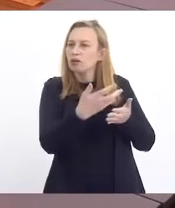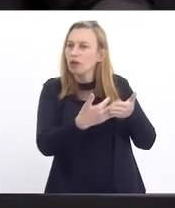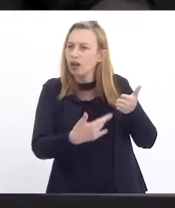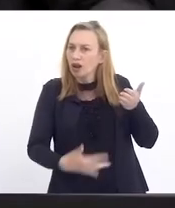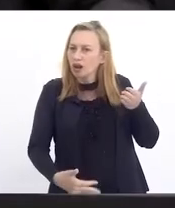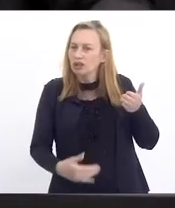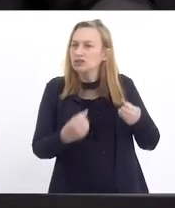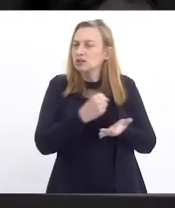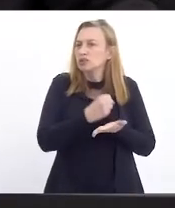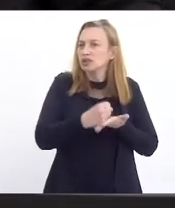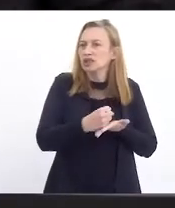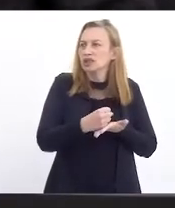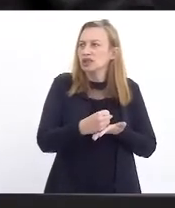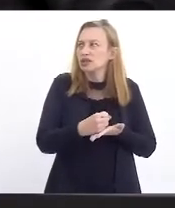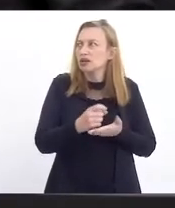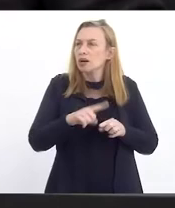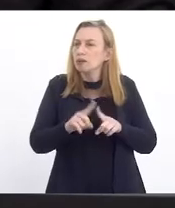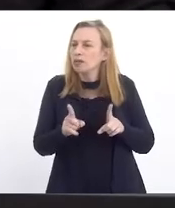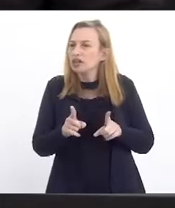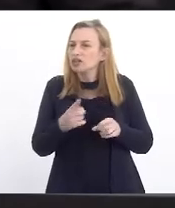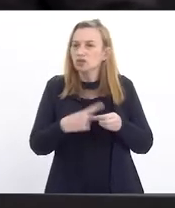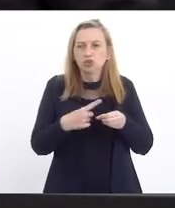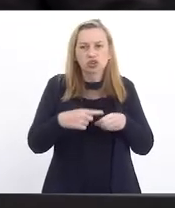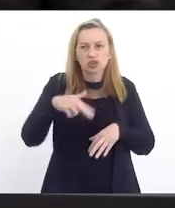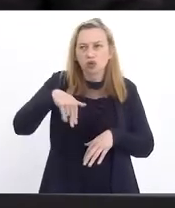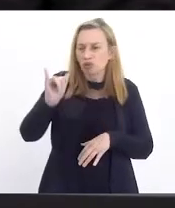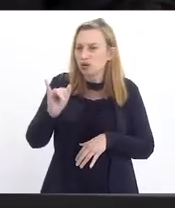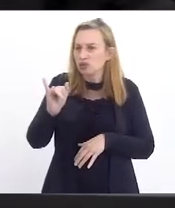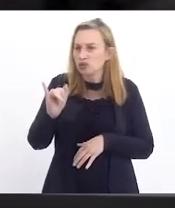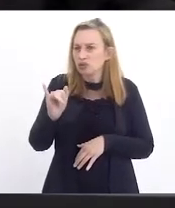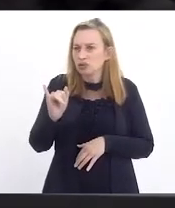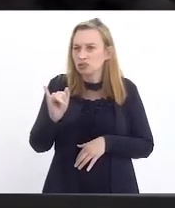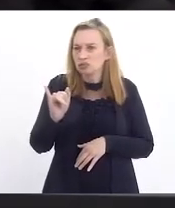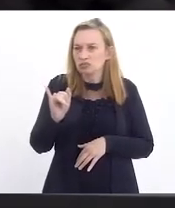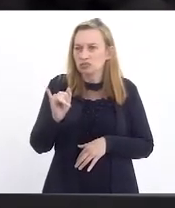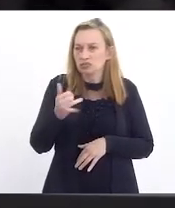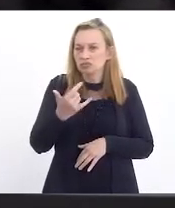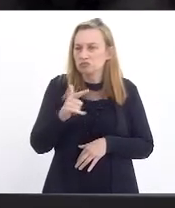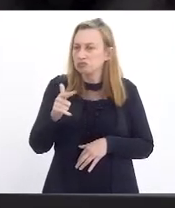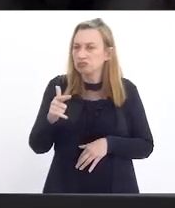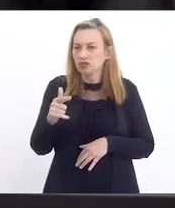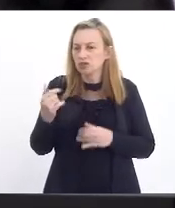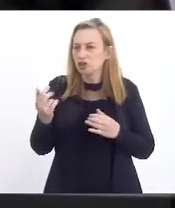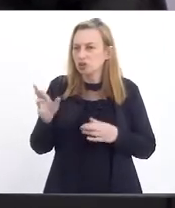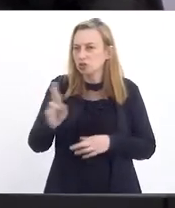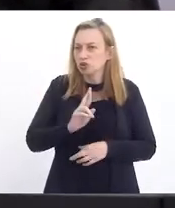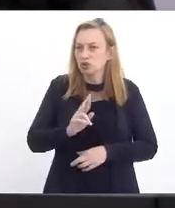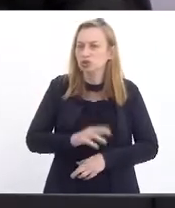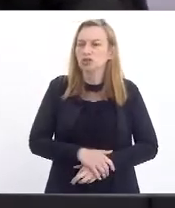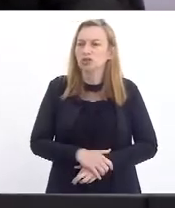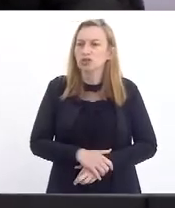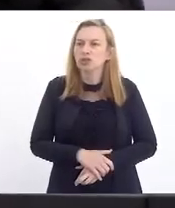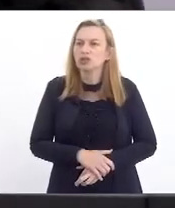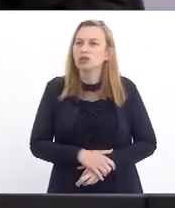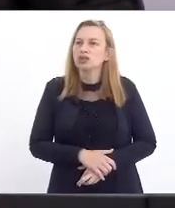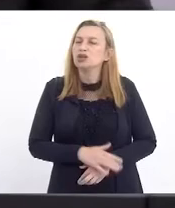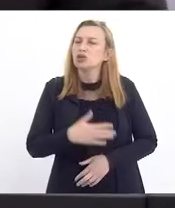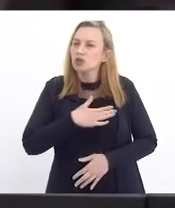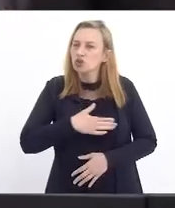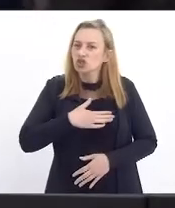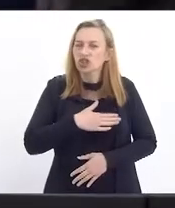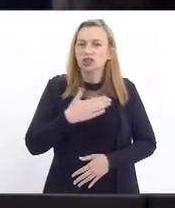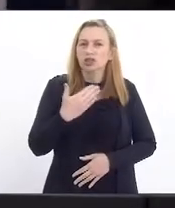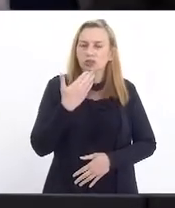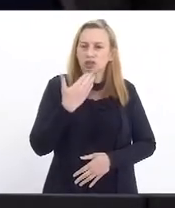está contratando, mas com o município de Nova Iguaçu nós não temos ainda um termo de gestão de conduta. Eu até gostaria de